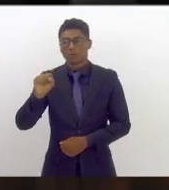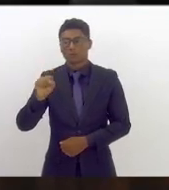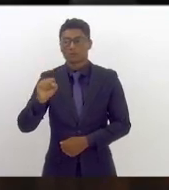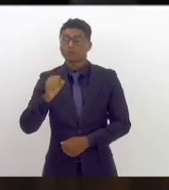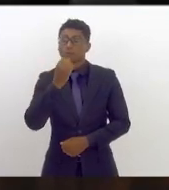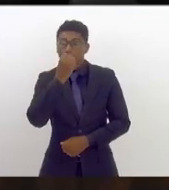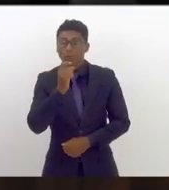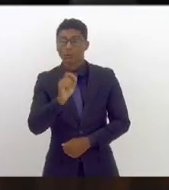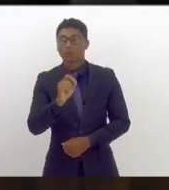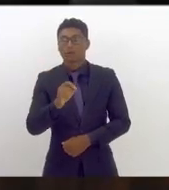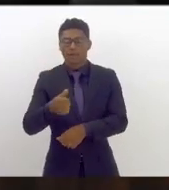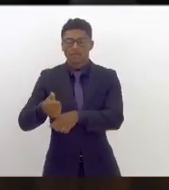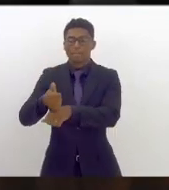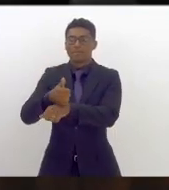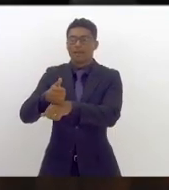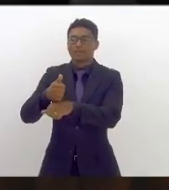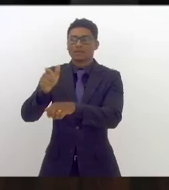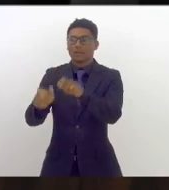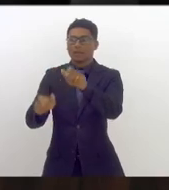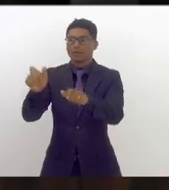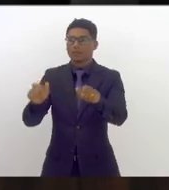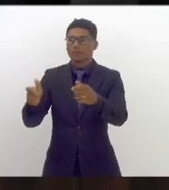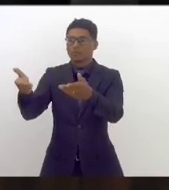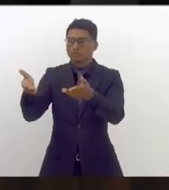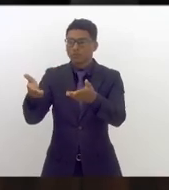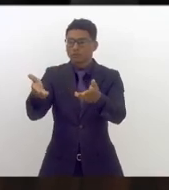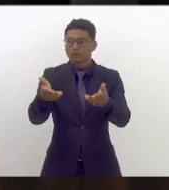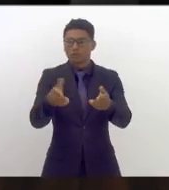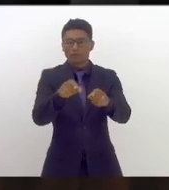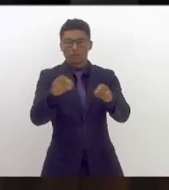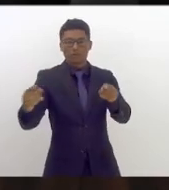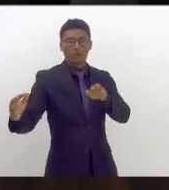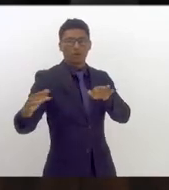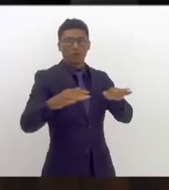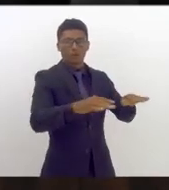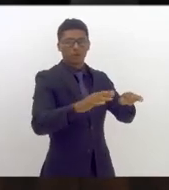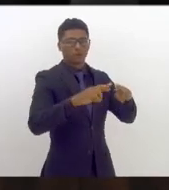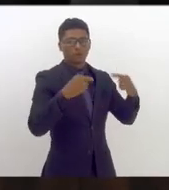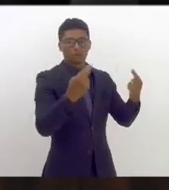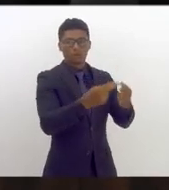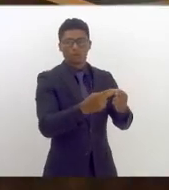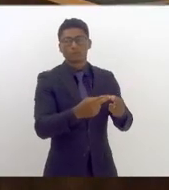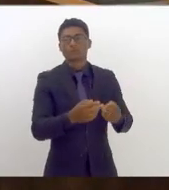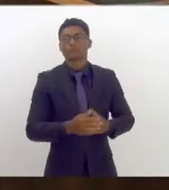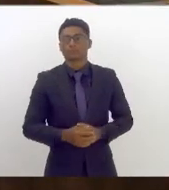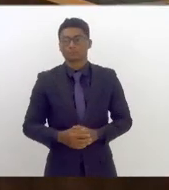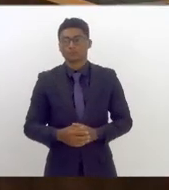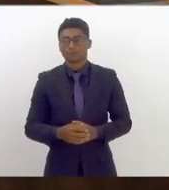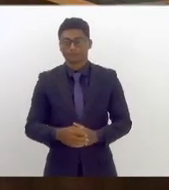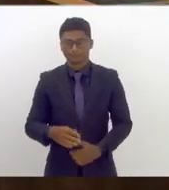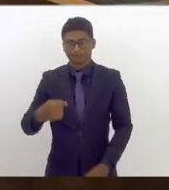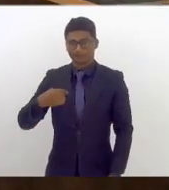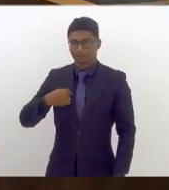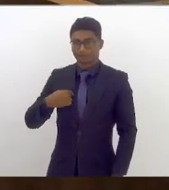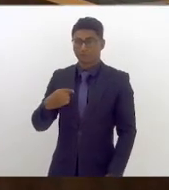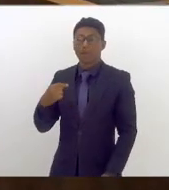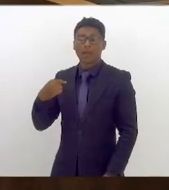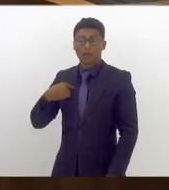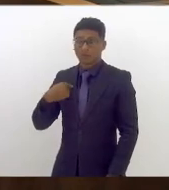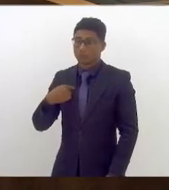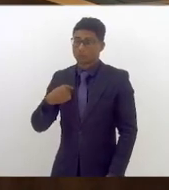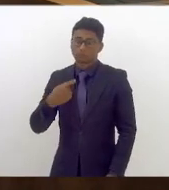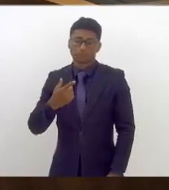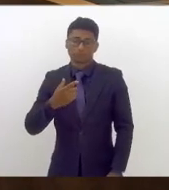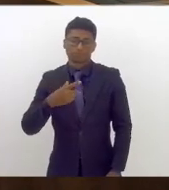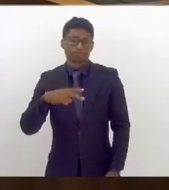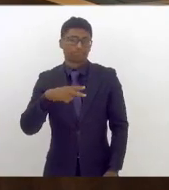especialistas para falar e principalmente o presidente do Rio Providência, doutor Sérgio Aureliano. Presidente, eu particularmente, eu não